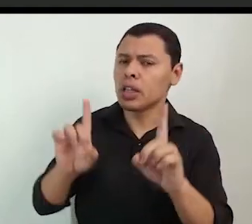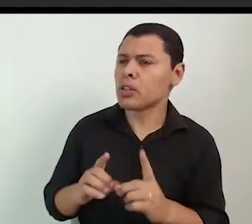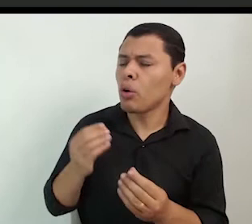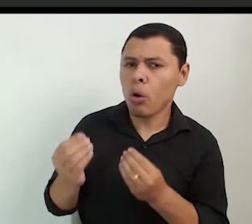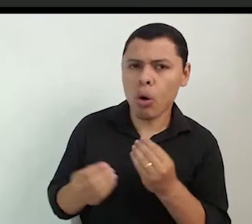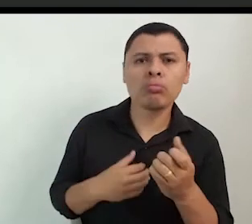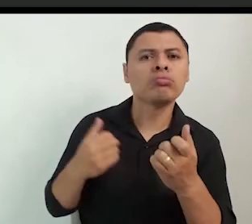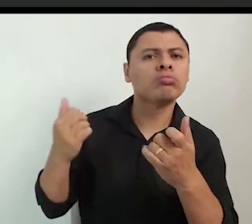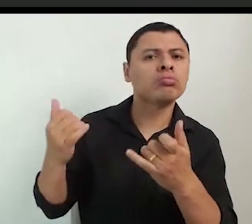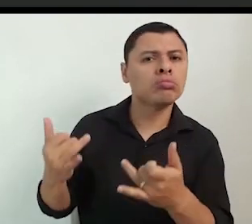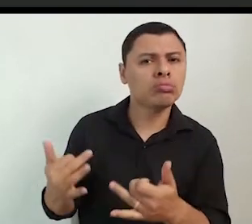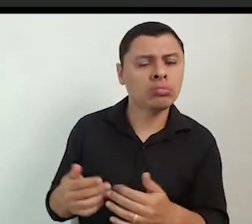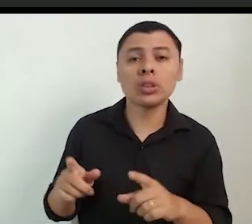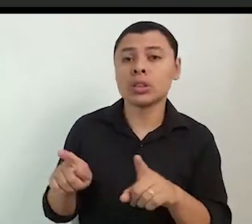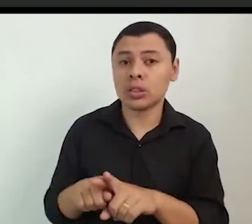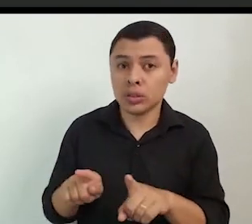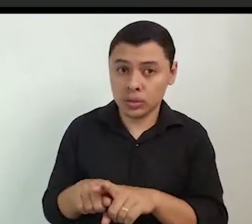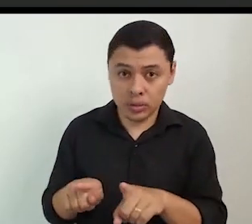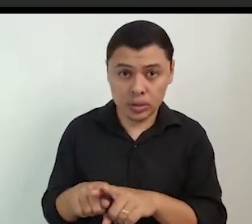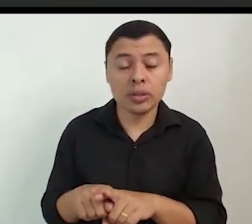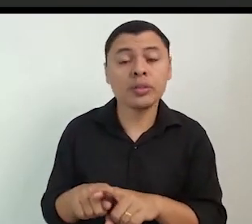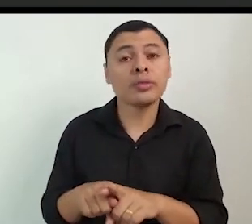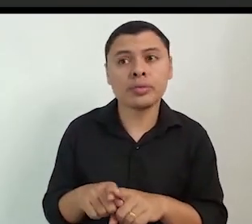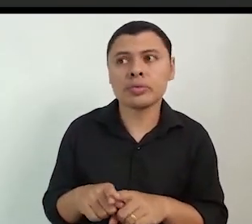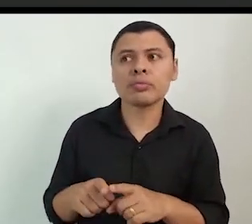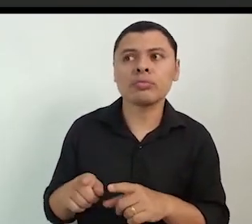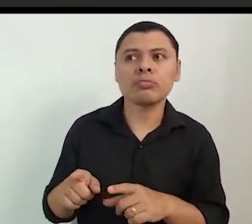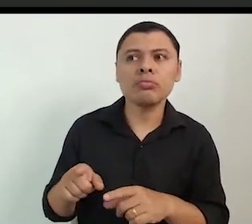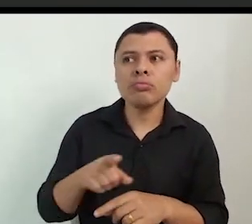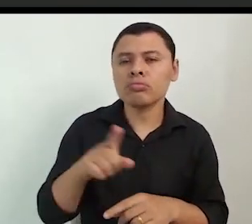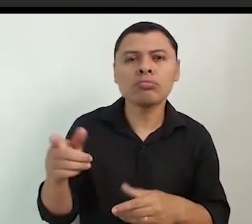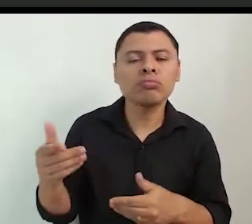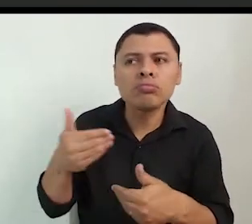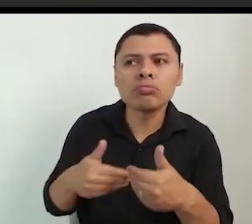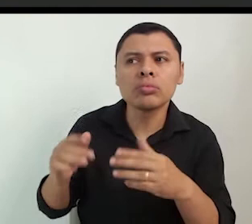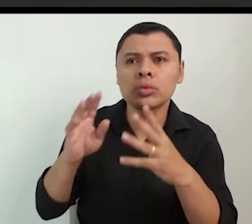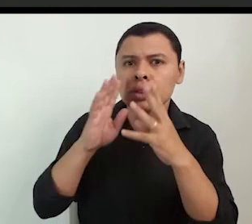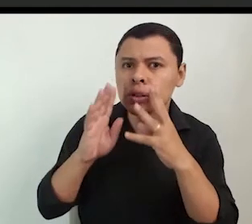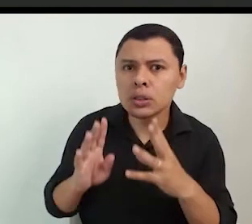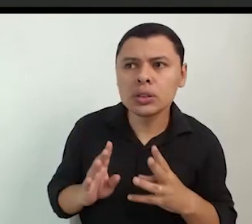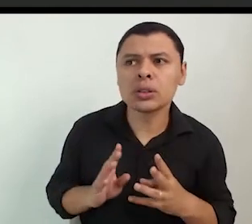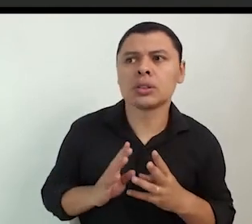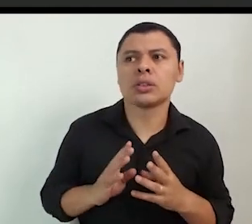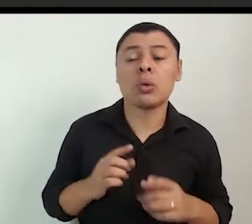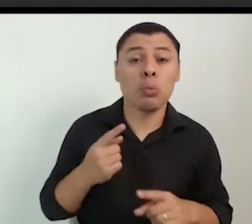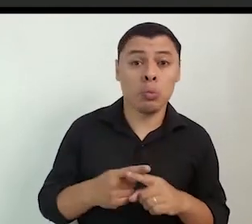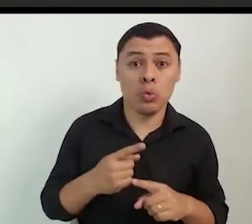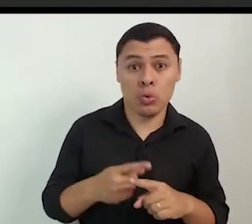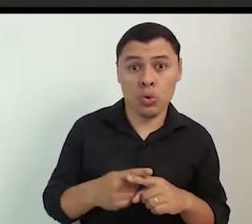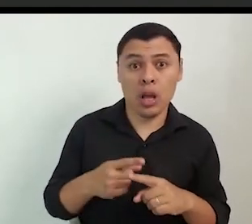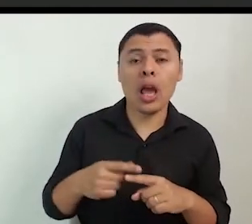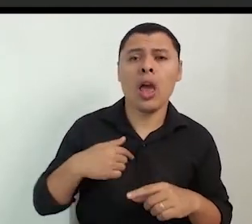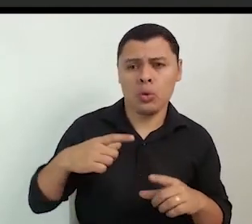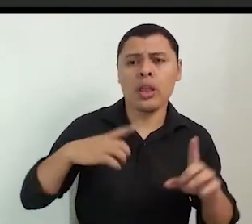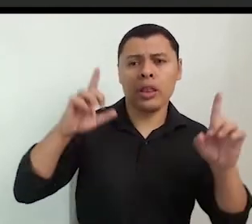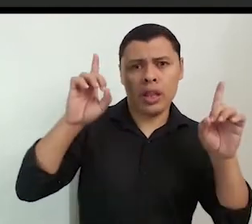falar como eu fui tratada, assim, da questão da minha deficiência, em nenhum momento isso foi critério para